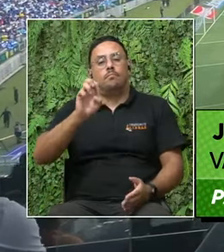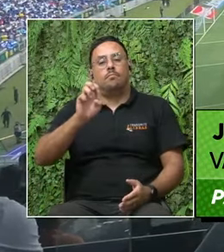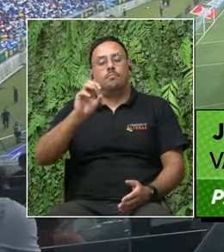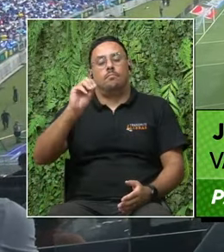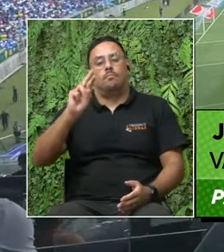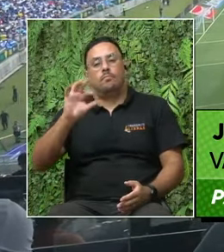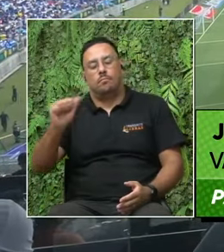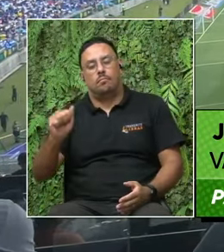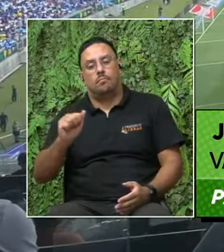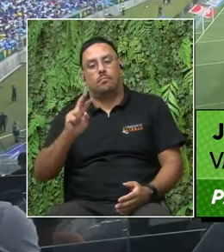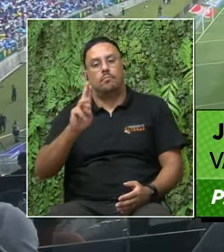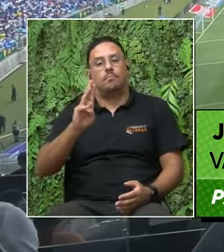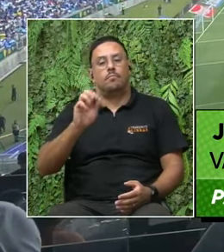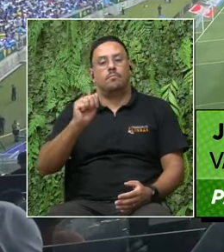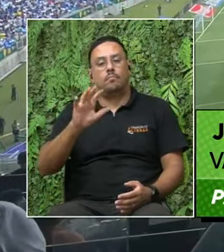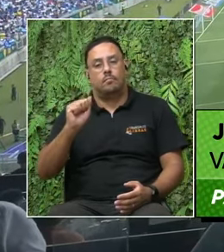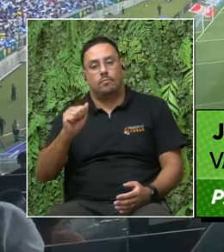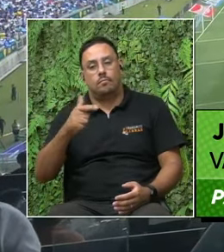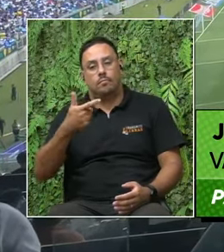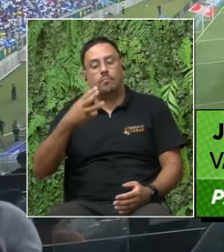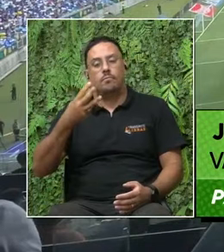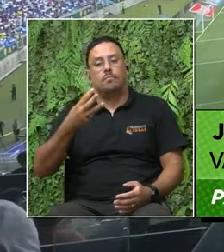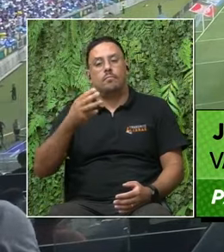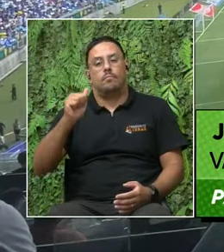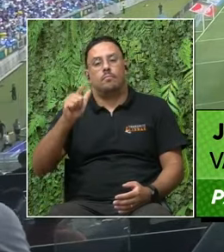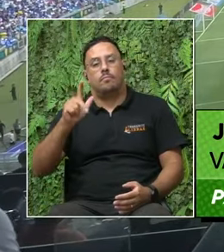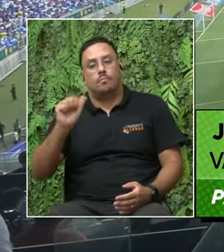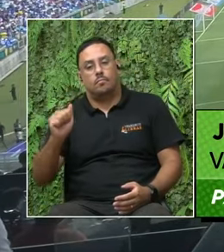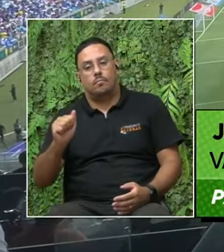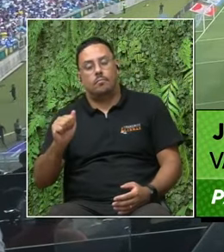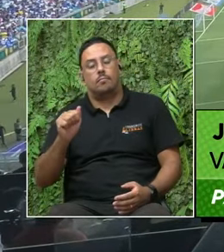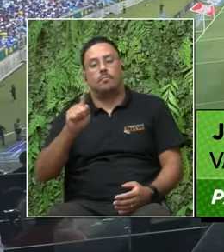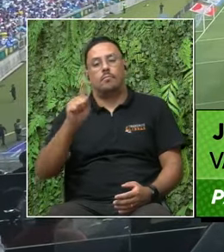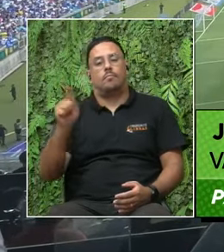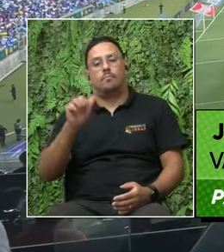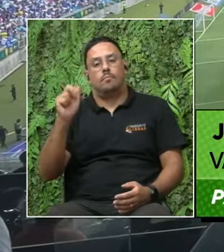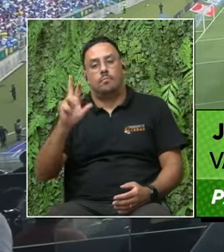otvio batal 23 Franco